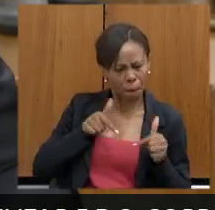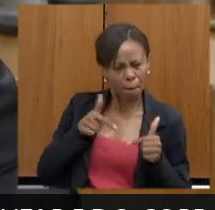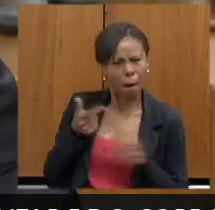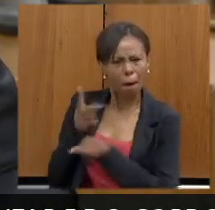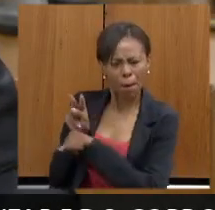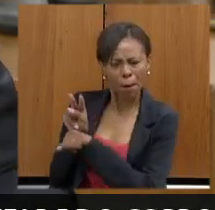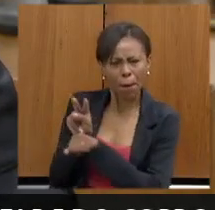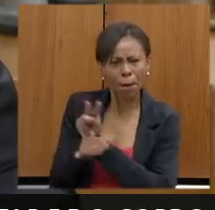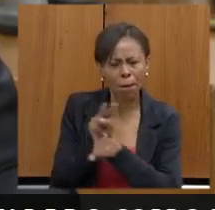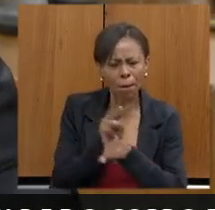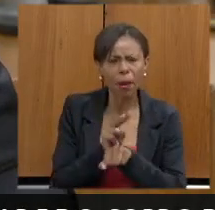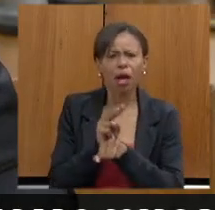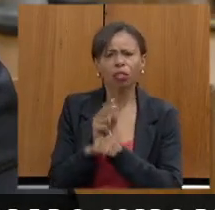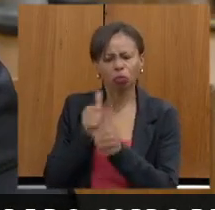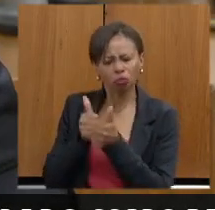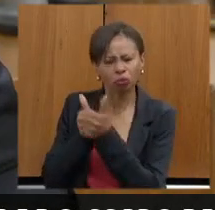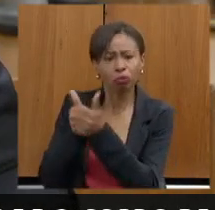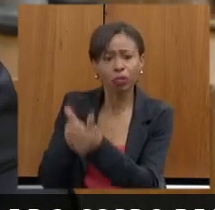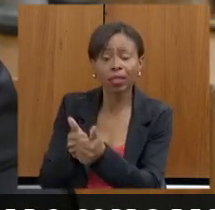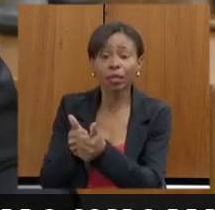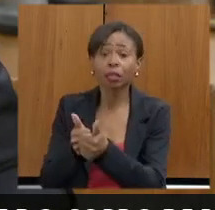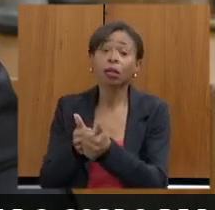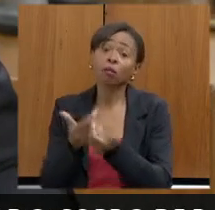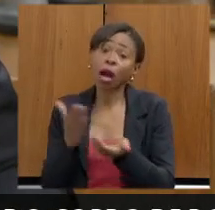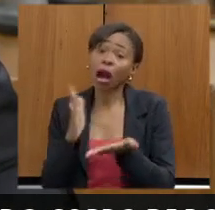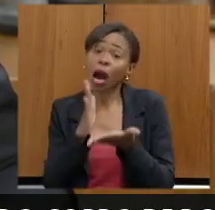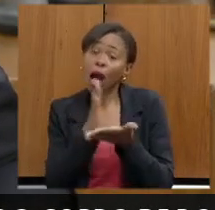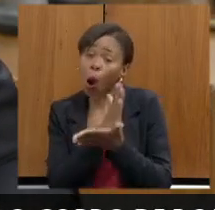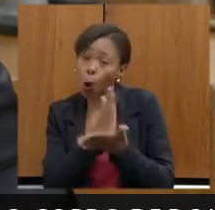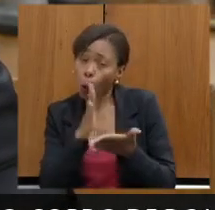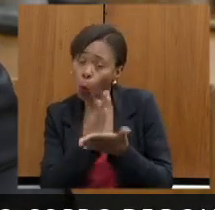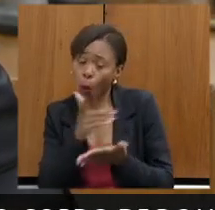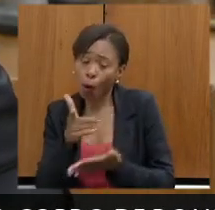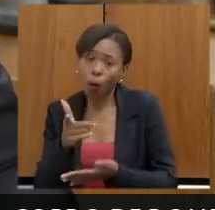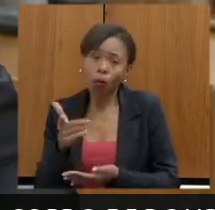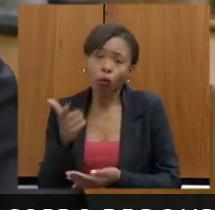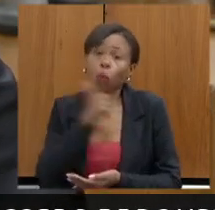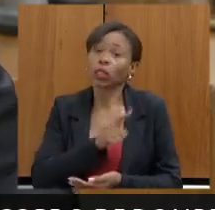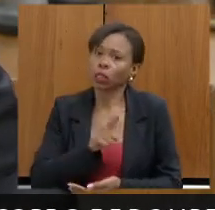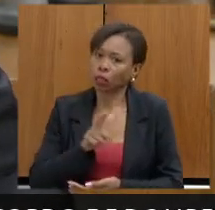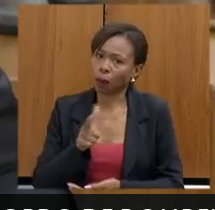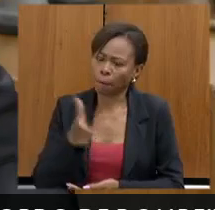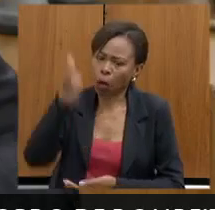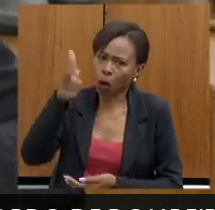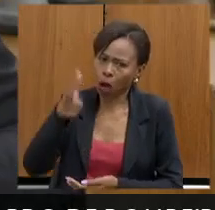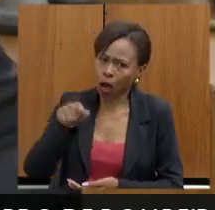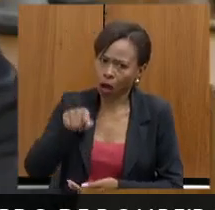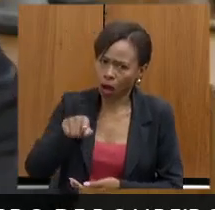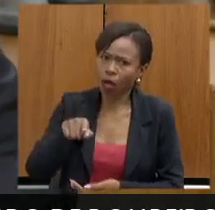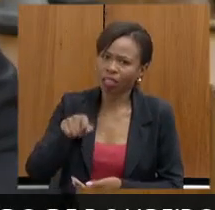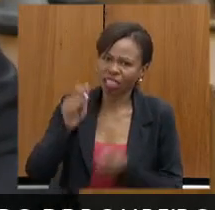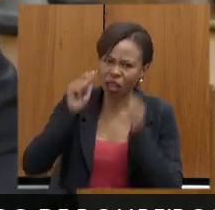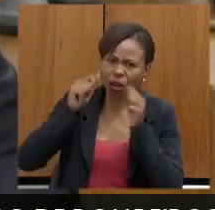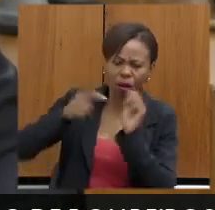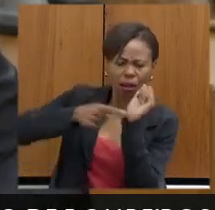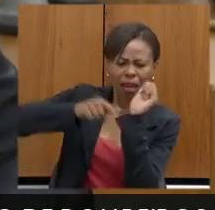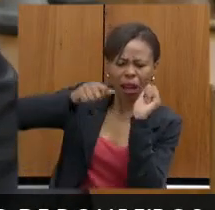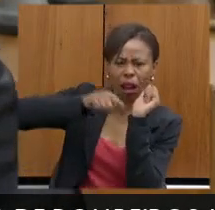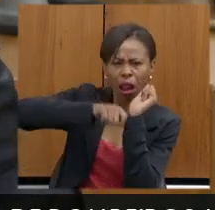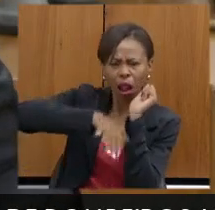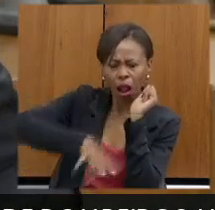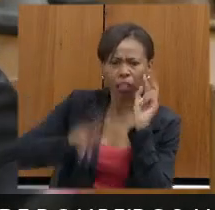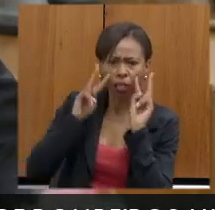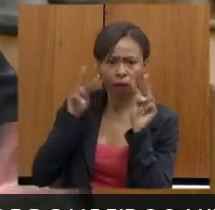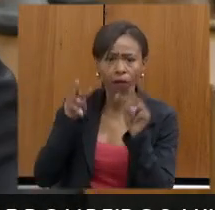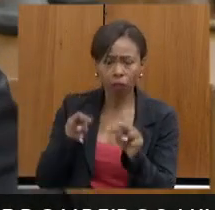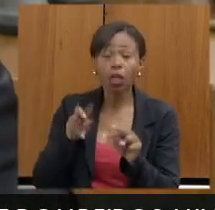e possivelmente sim é acertar alguns dos meliantes devido ao tanto de sangue que teve lá fiz questão de ir